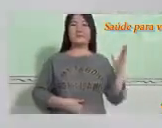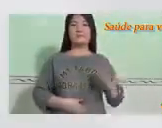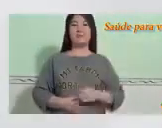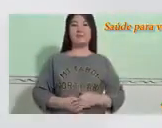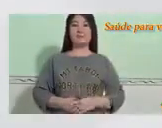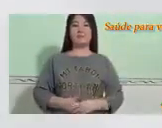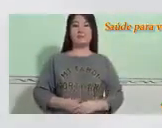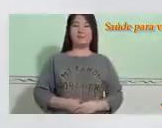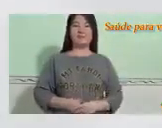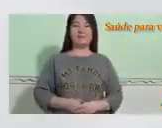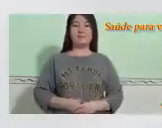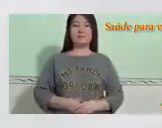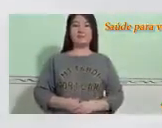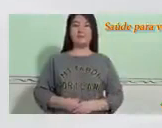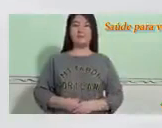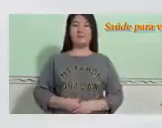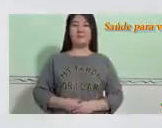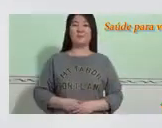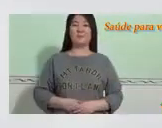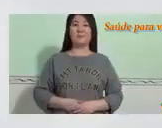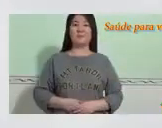sejam visualizadas as estruturas